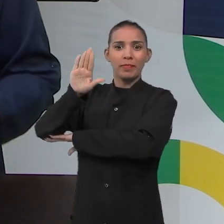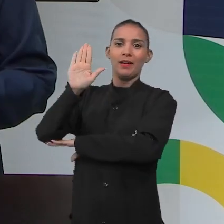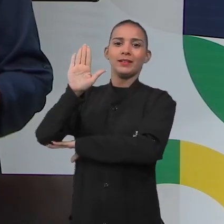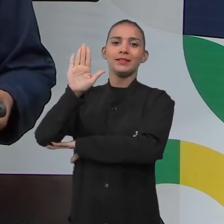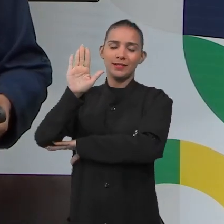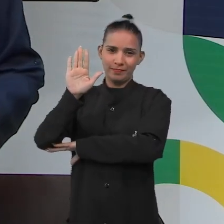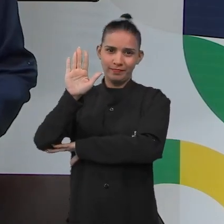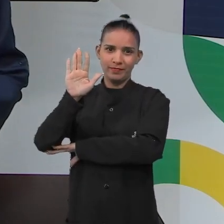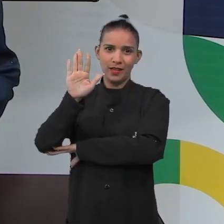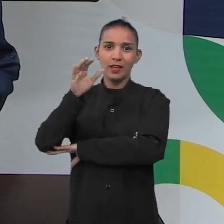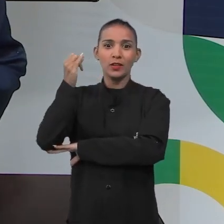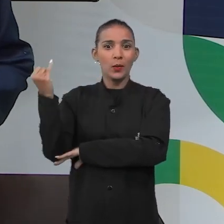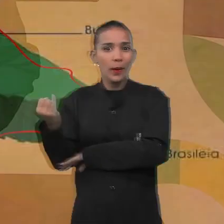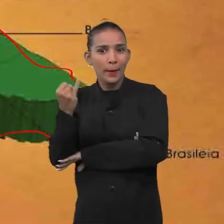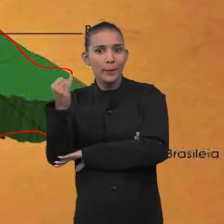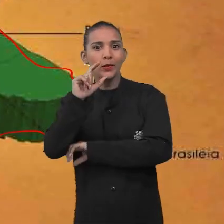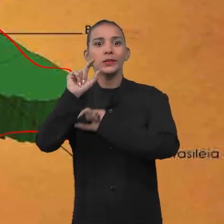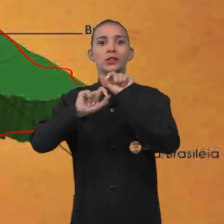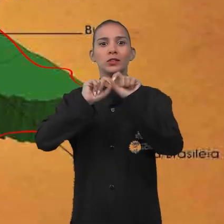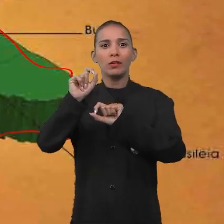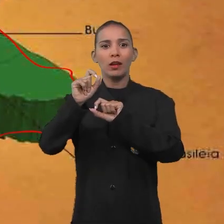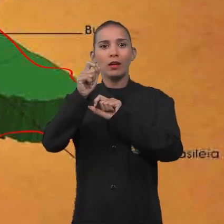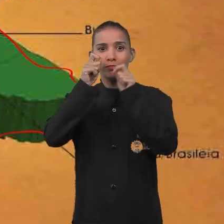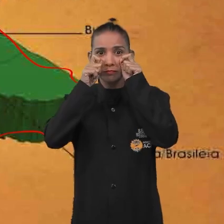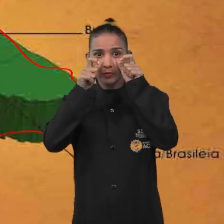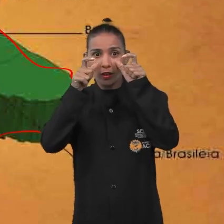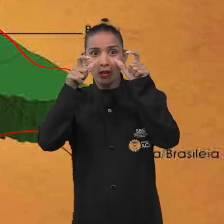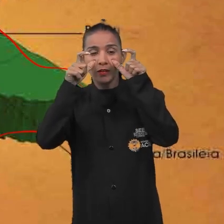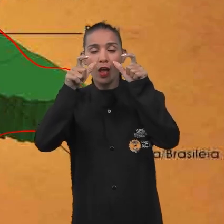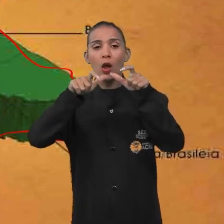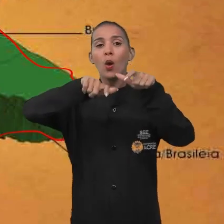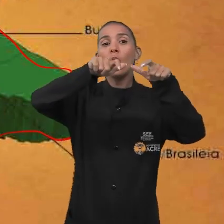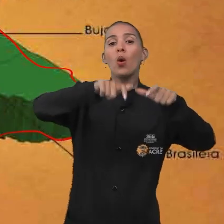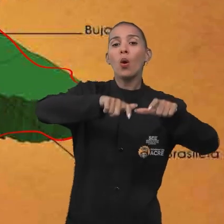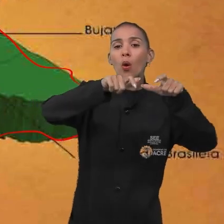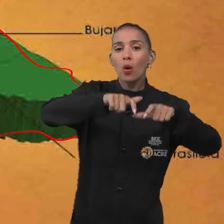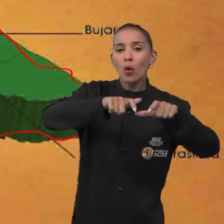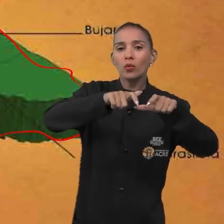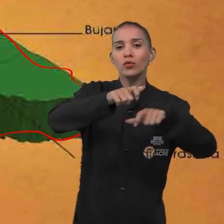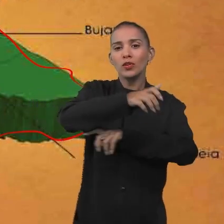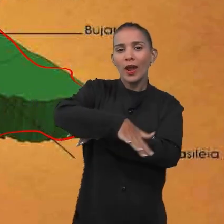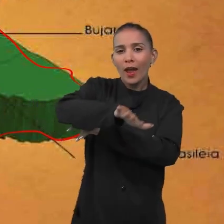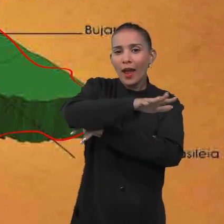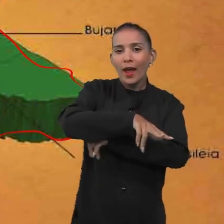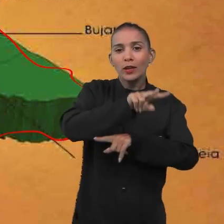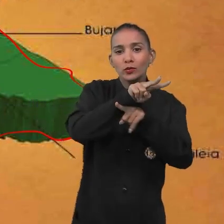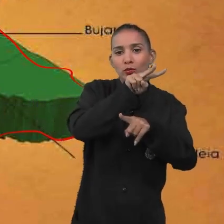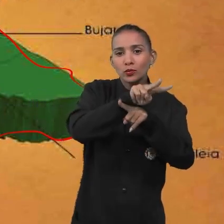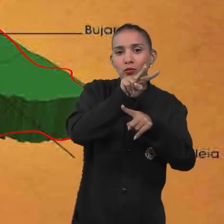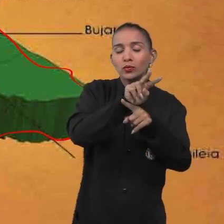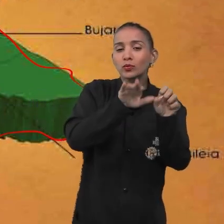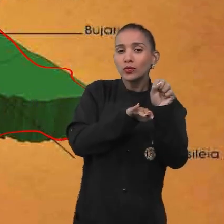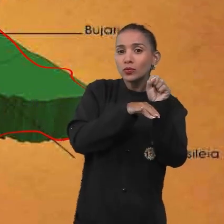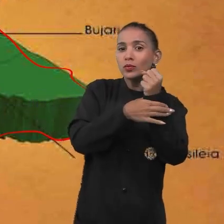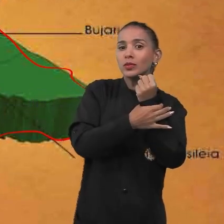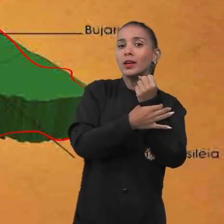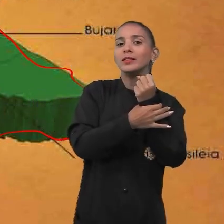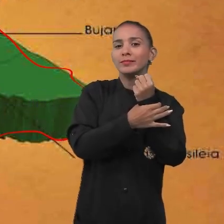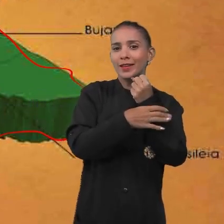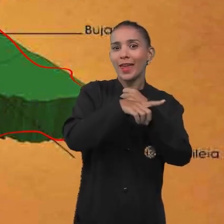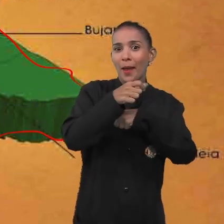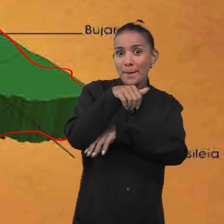Importante novamente frisar a localização aqui da Serra do Divisor, que é o local onde a gente tem a maior altitude do